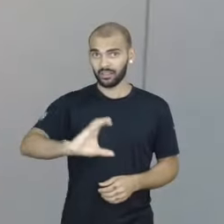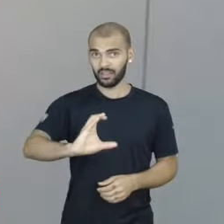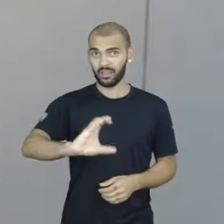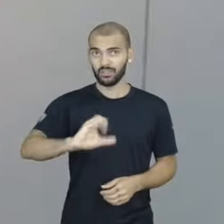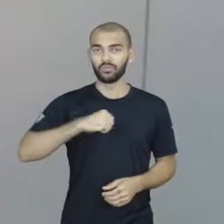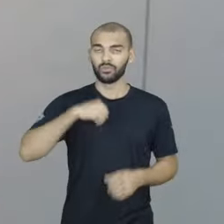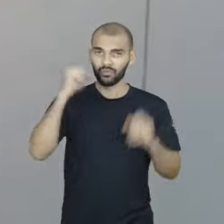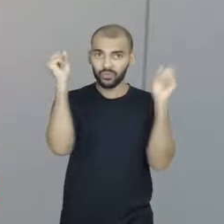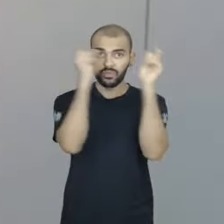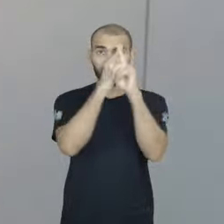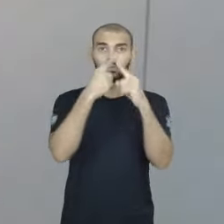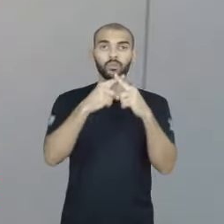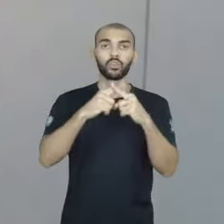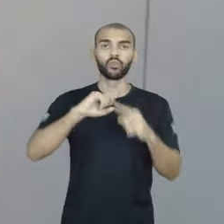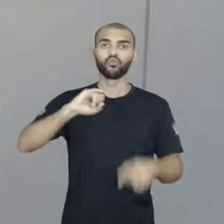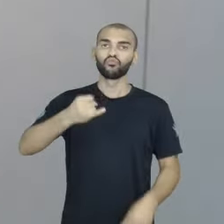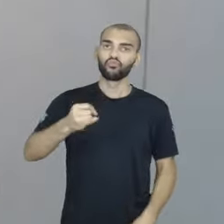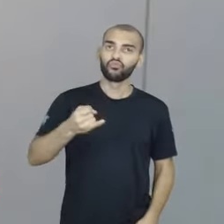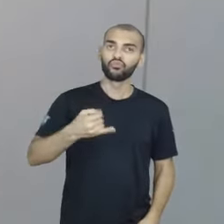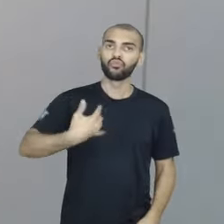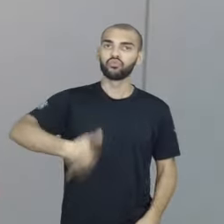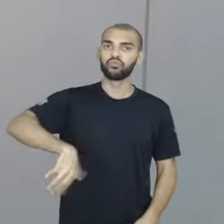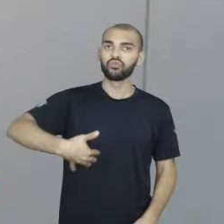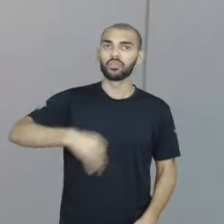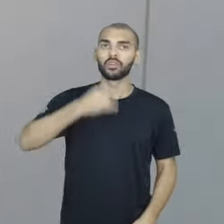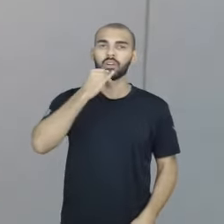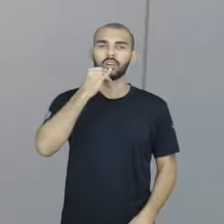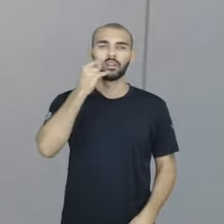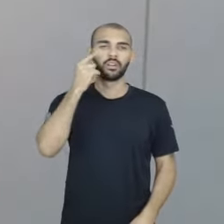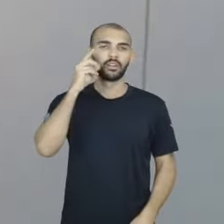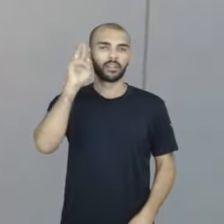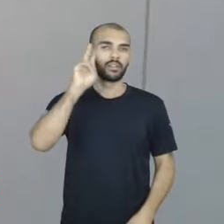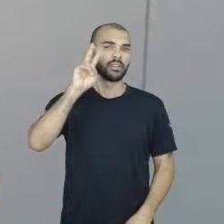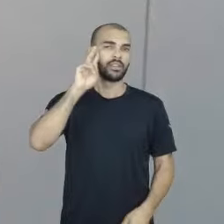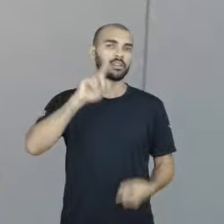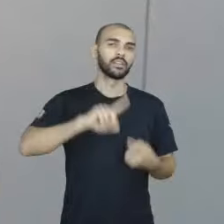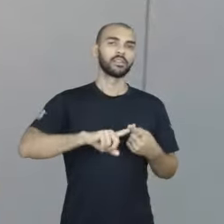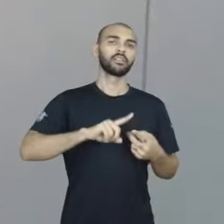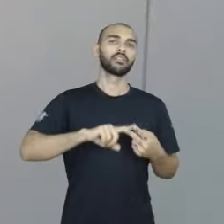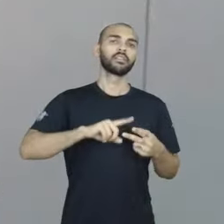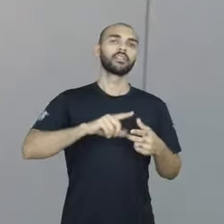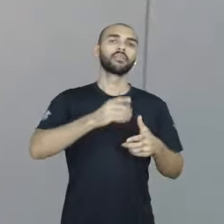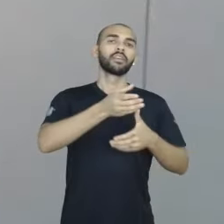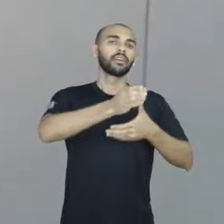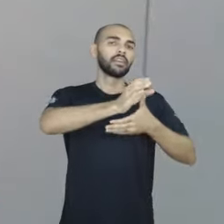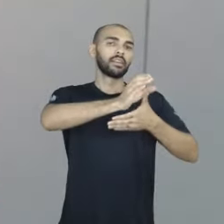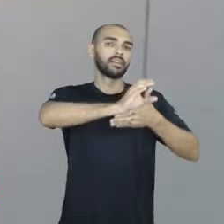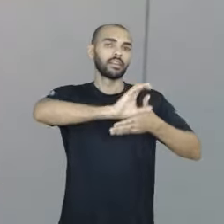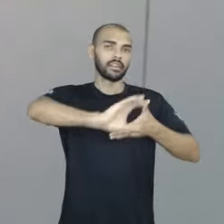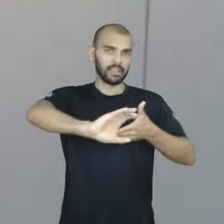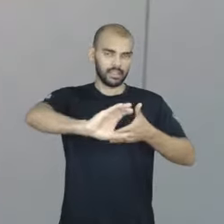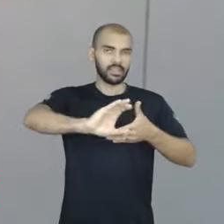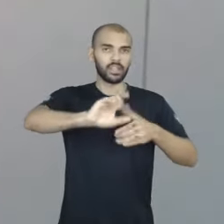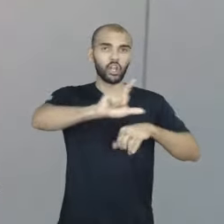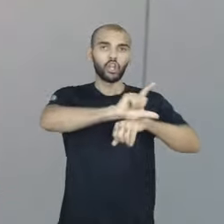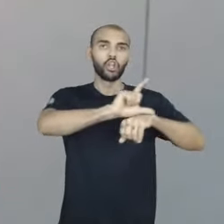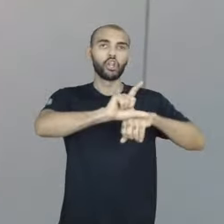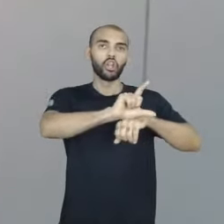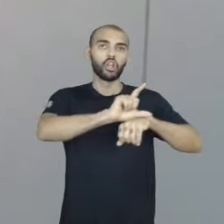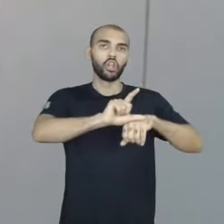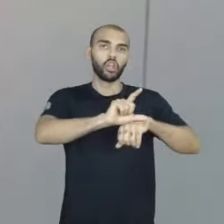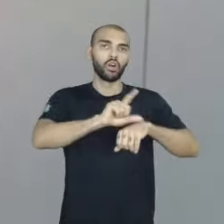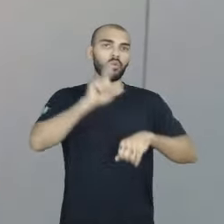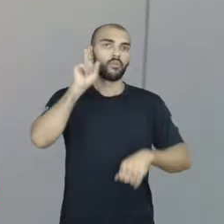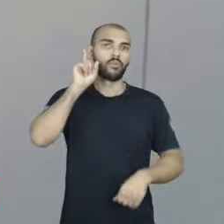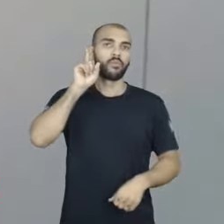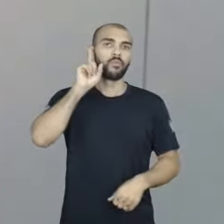altos, mas pela crise da Americanas no início do ano passado, que também fez escassear,